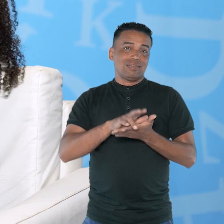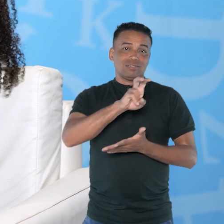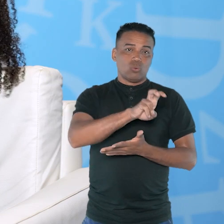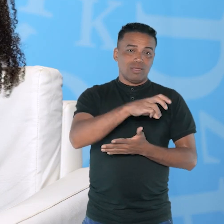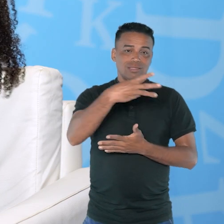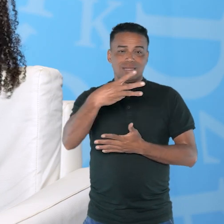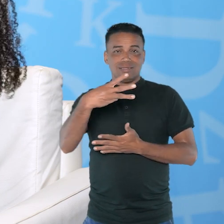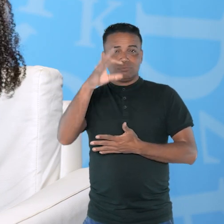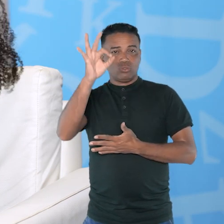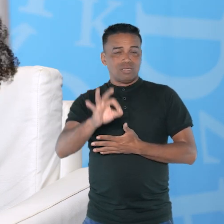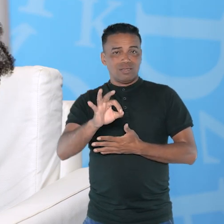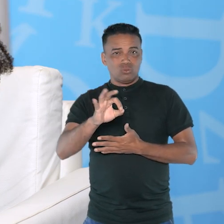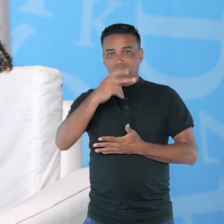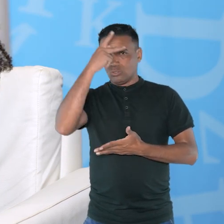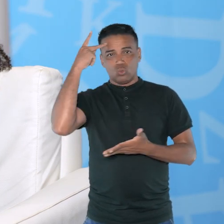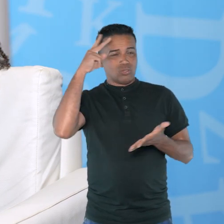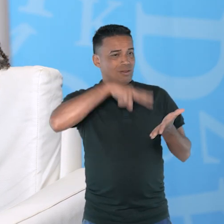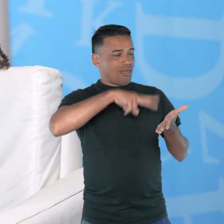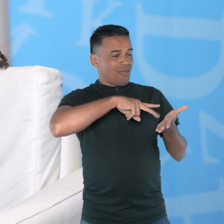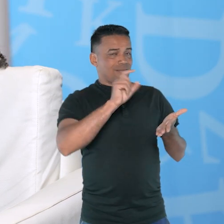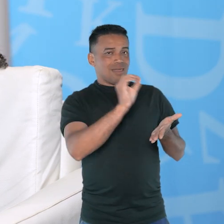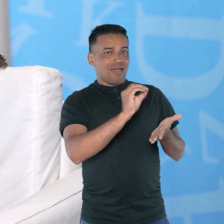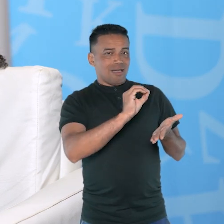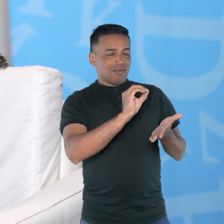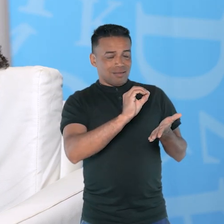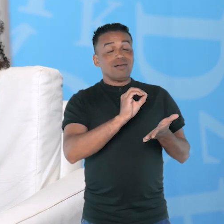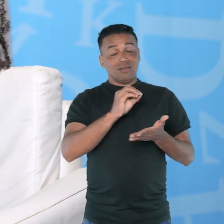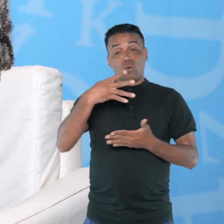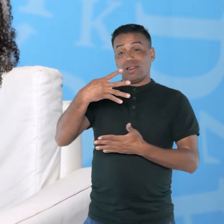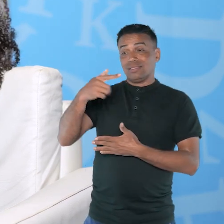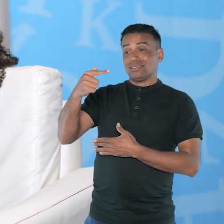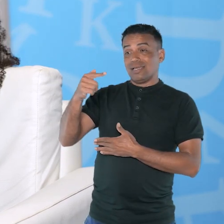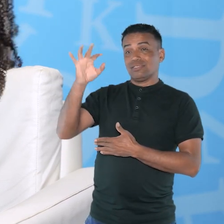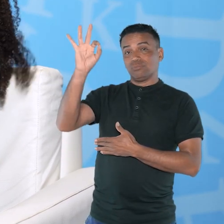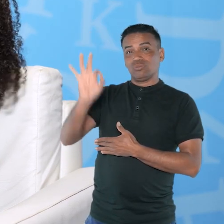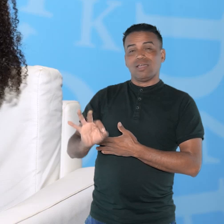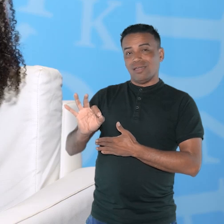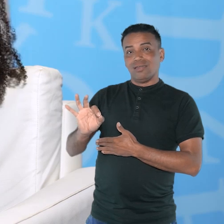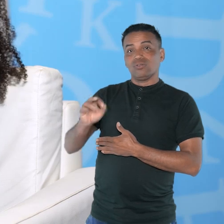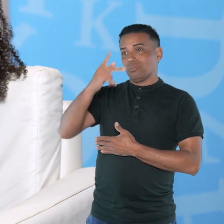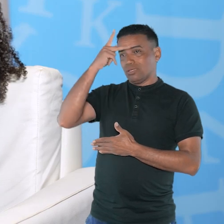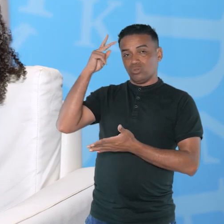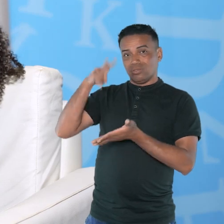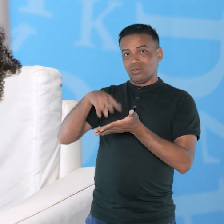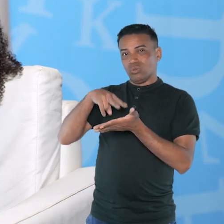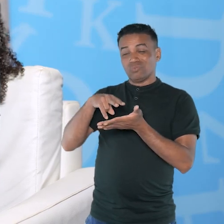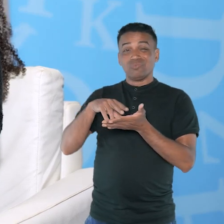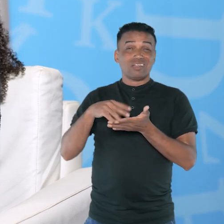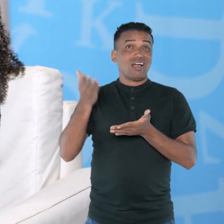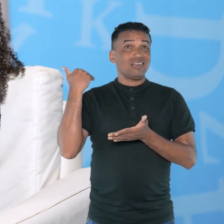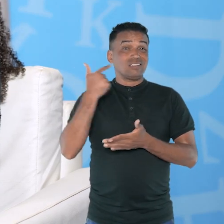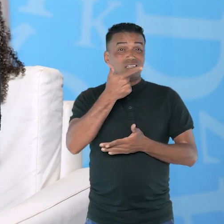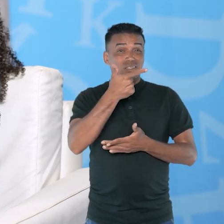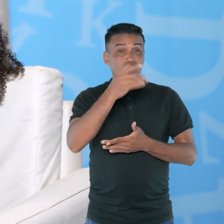53% de não leitores e 47% de leitores. E sempre foi coisa de 2% de diferença, mas os